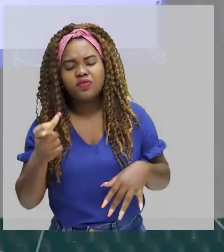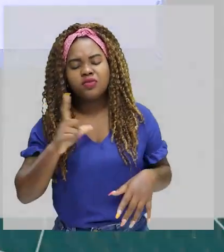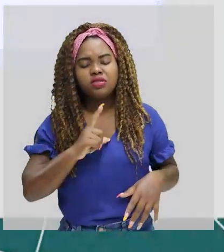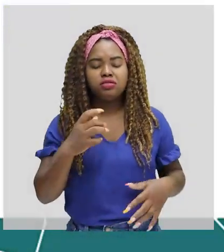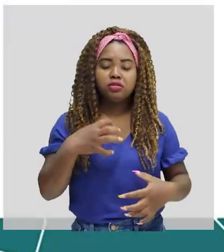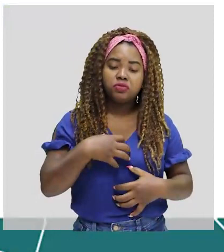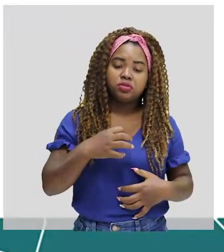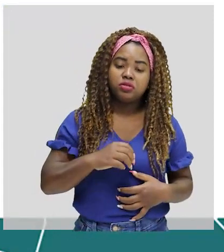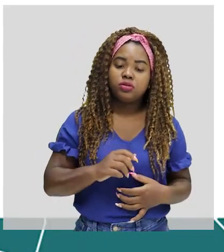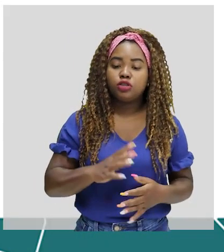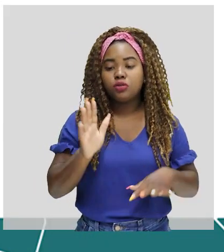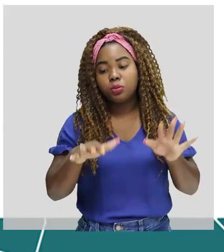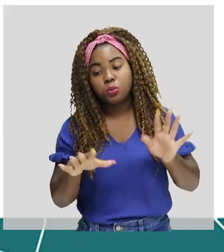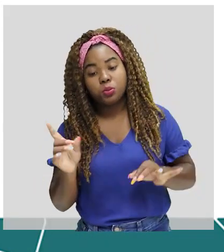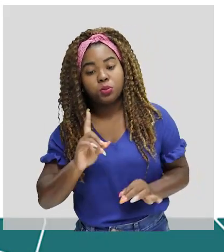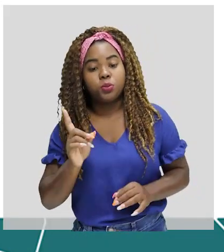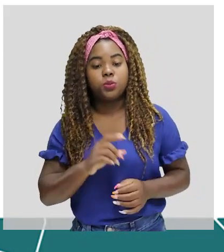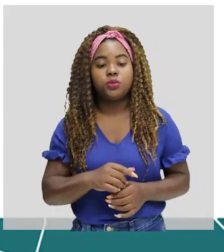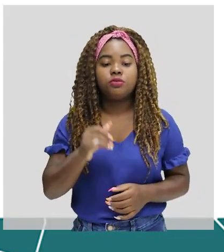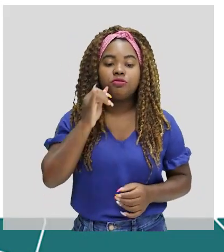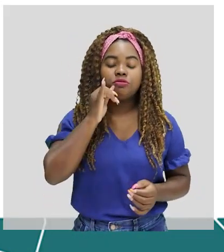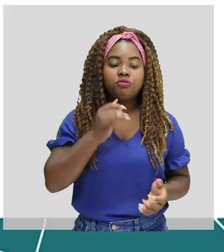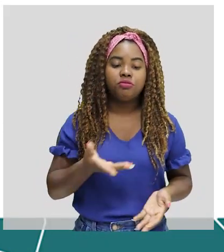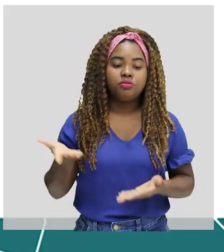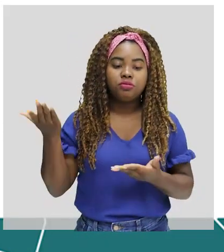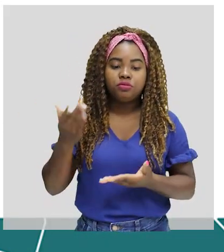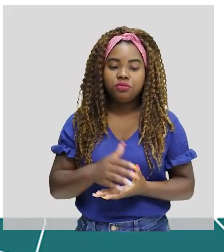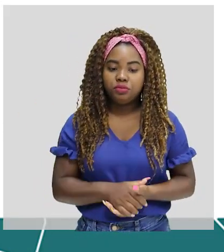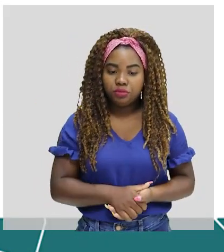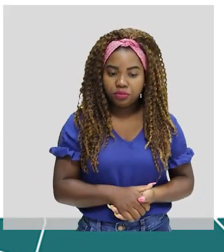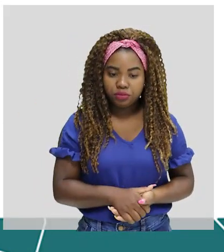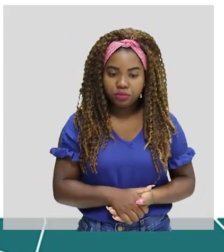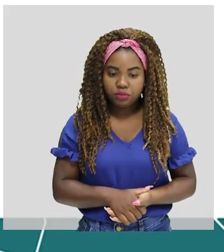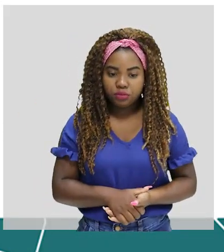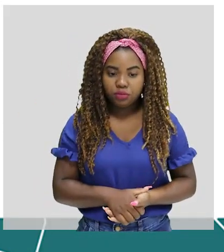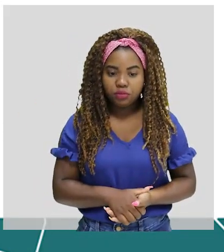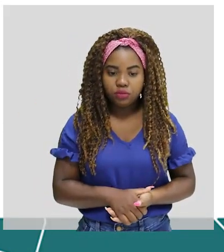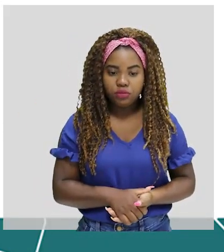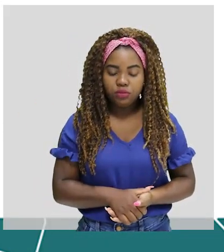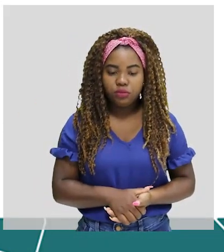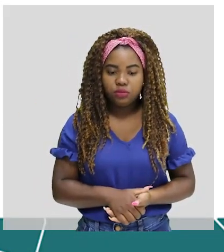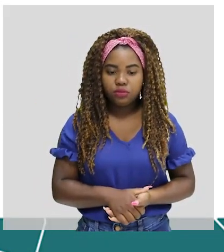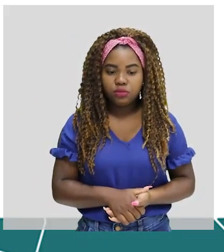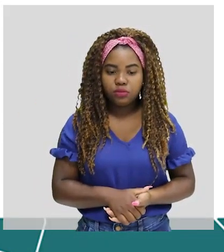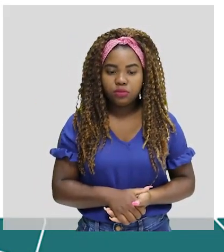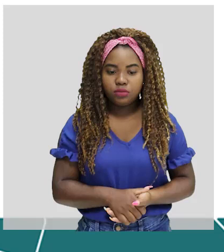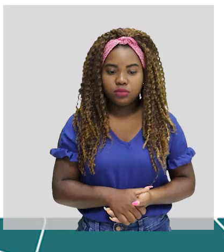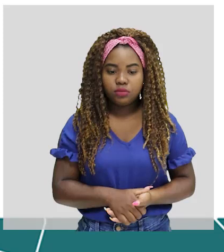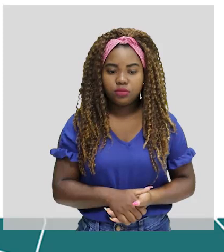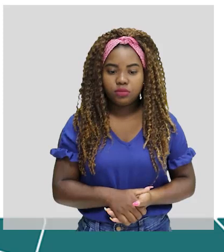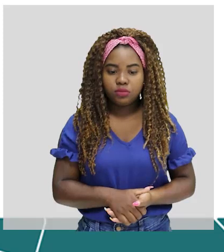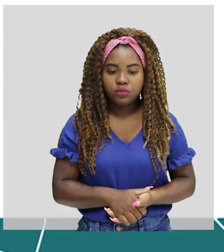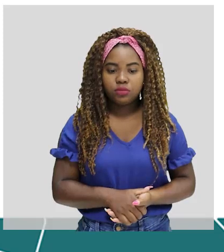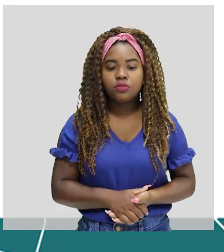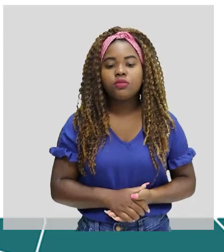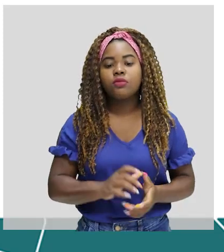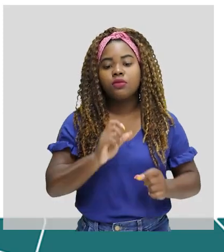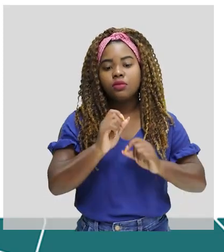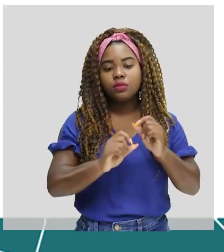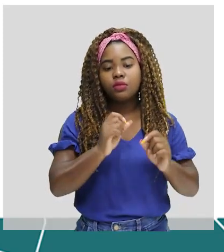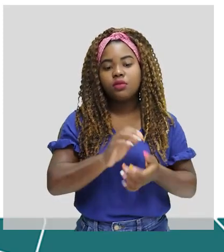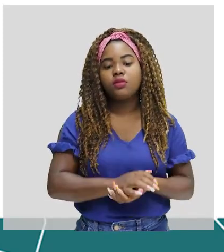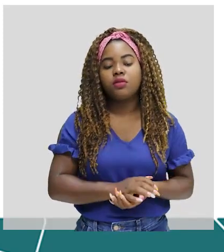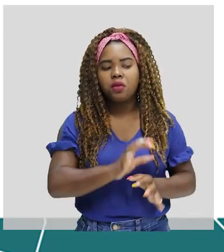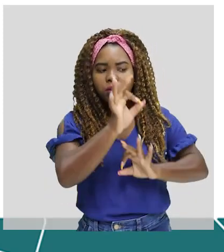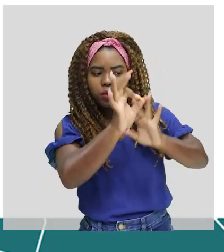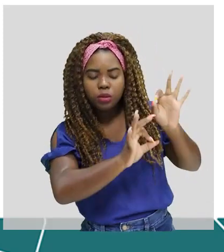às vezes não. Tá? Então, exemplo, it is made of China. É feito de porcelana, não